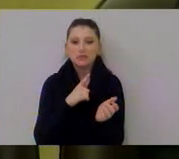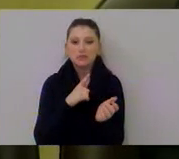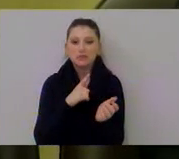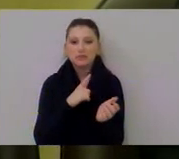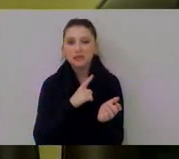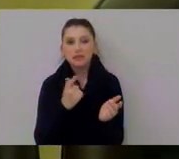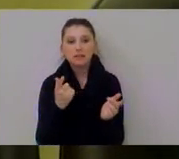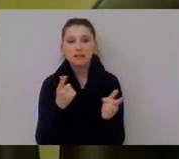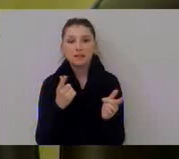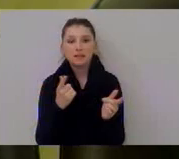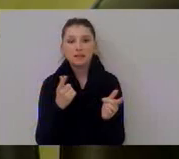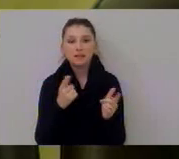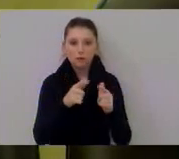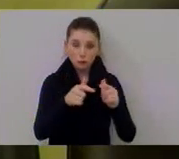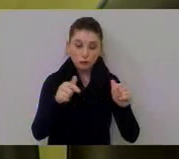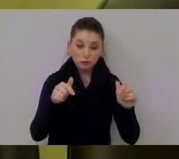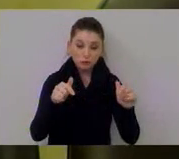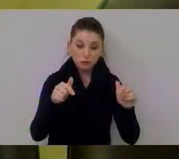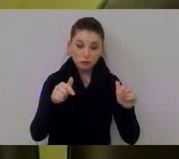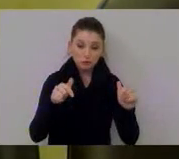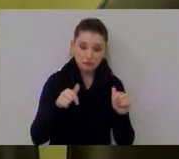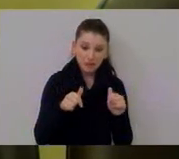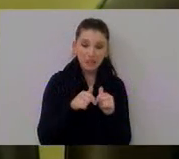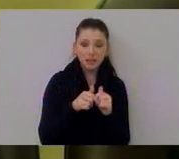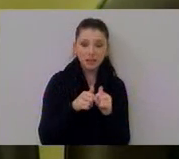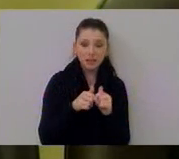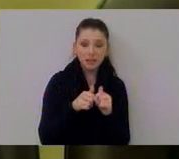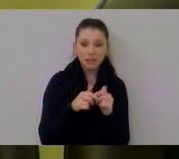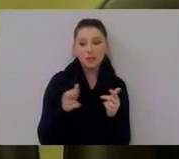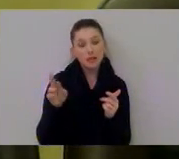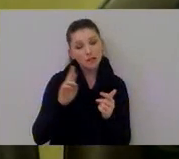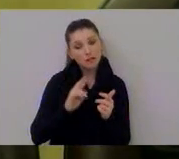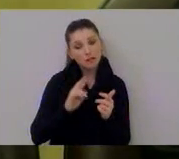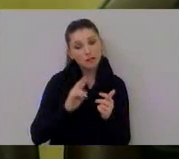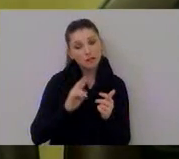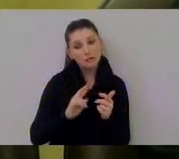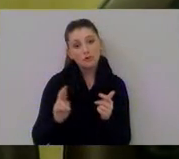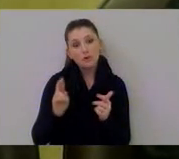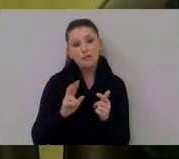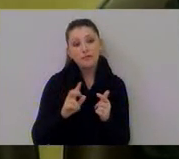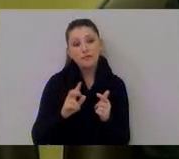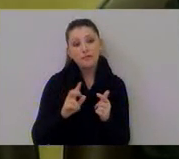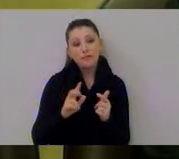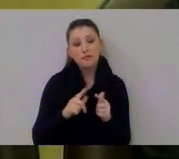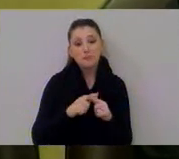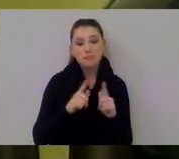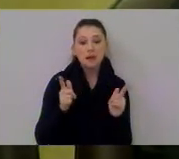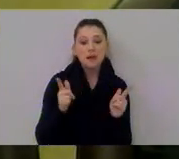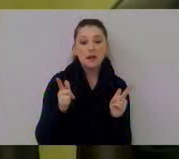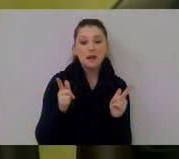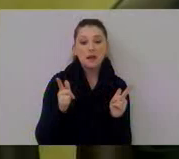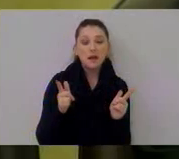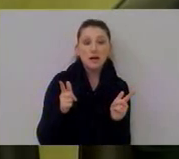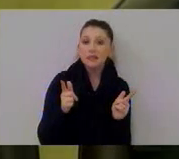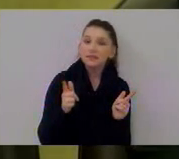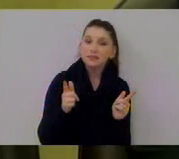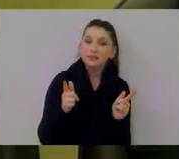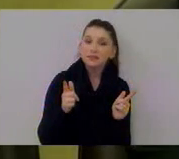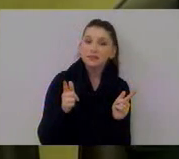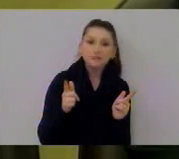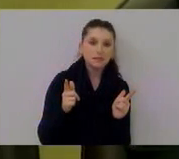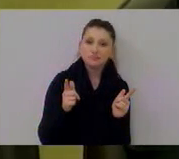nessa situação desse da direita aqui, o cara tem uma barbearia do lado,